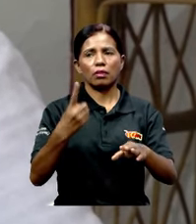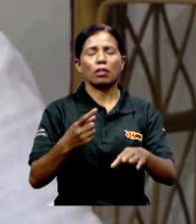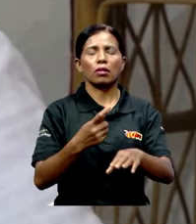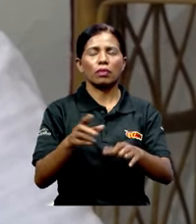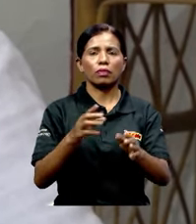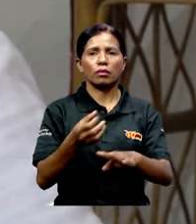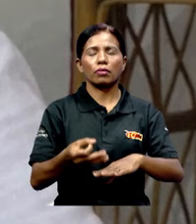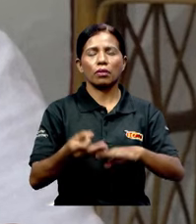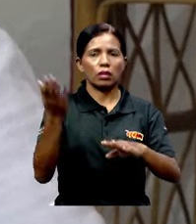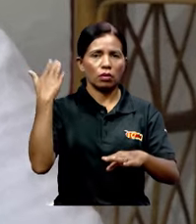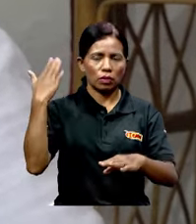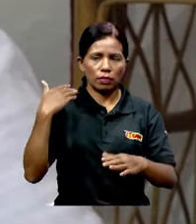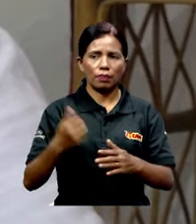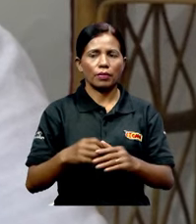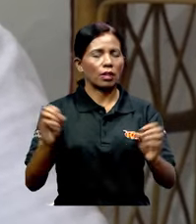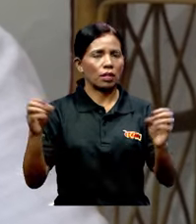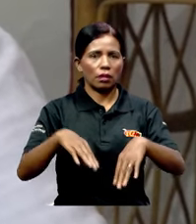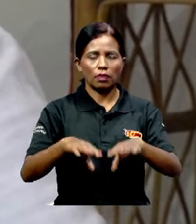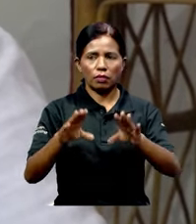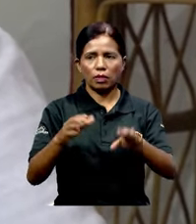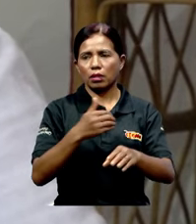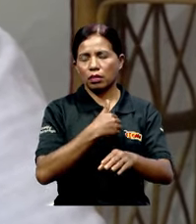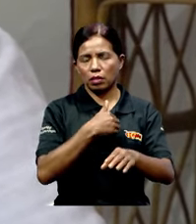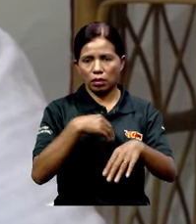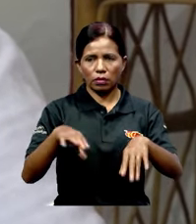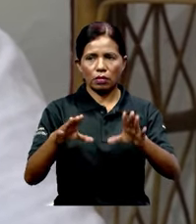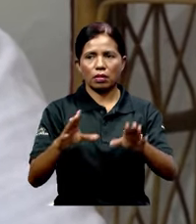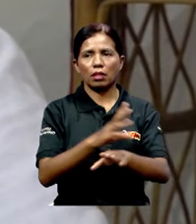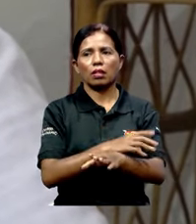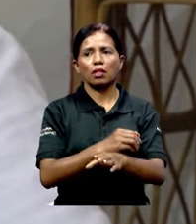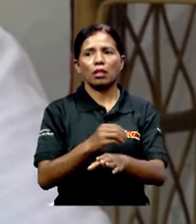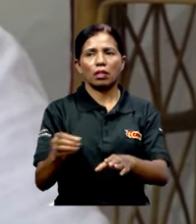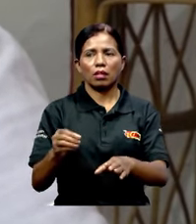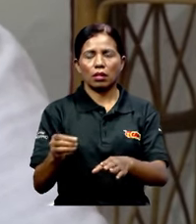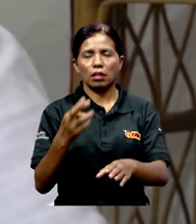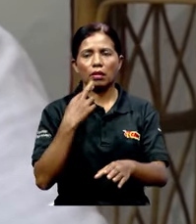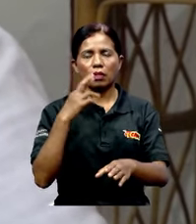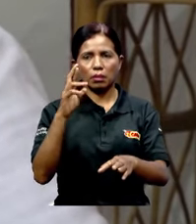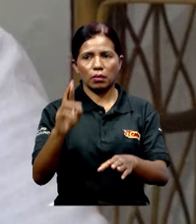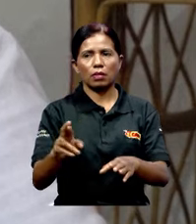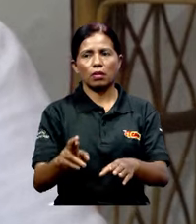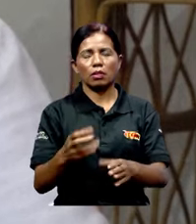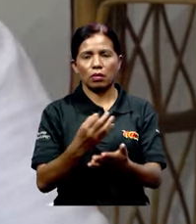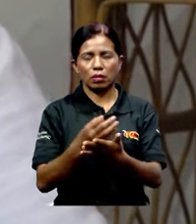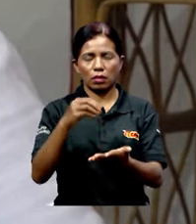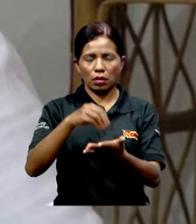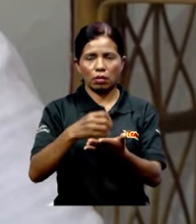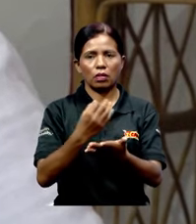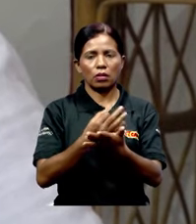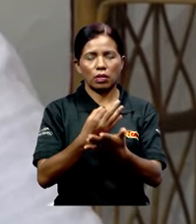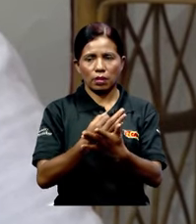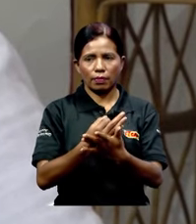anterior, né? La fan, ona, se da fan, folin ne ve que corresponde ona ia subsídio. Ia tene